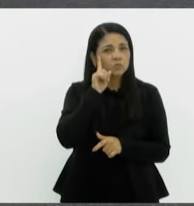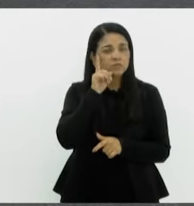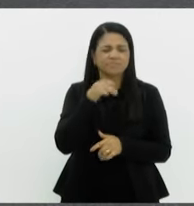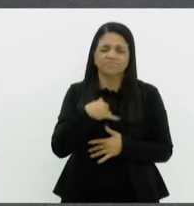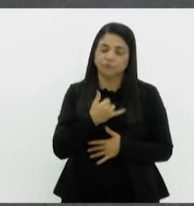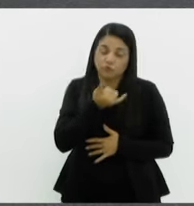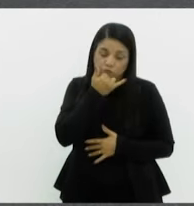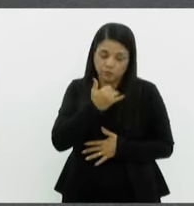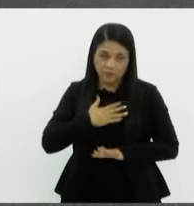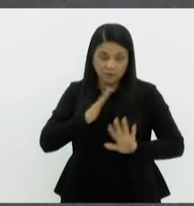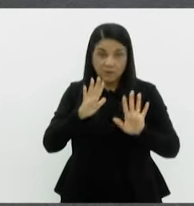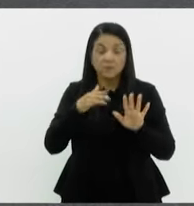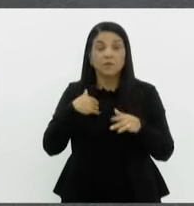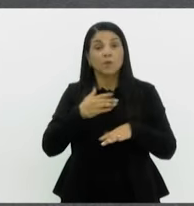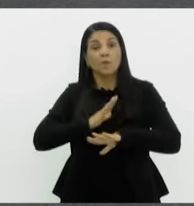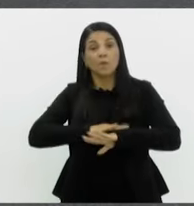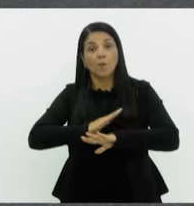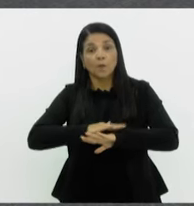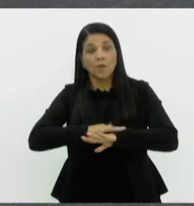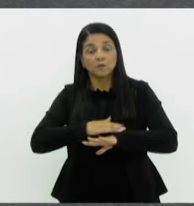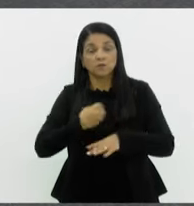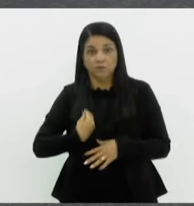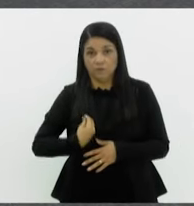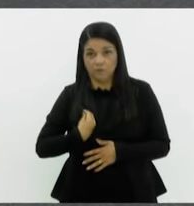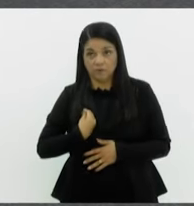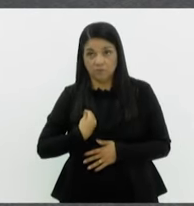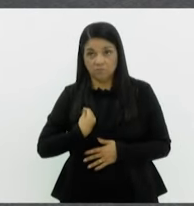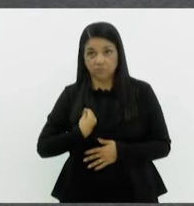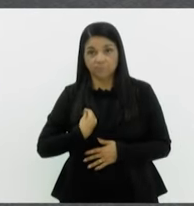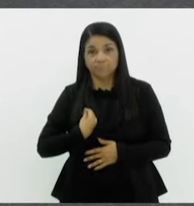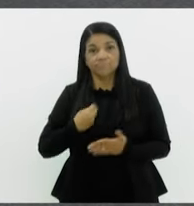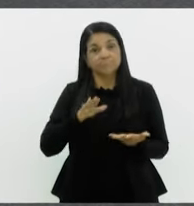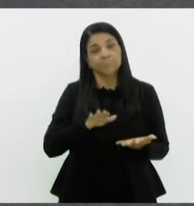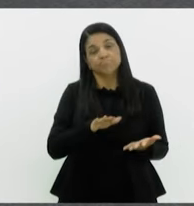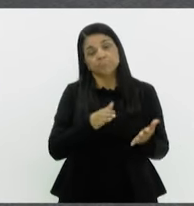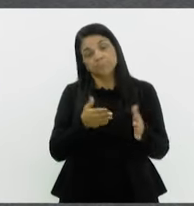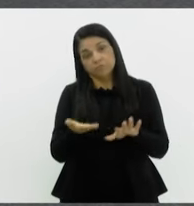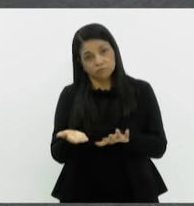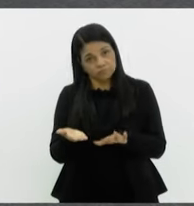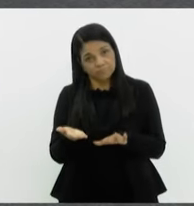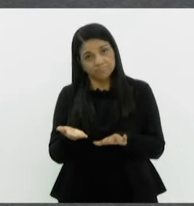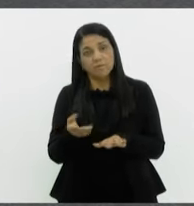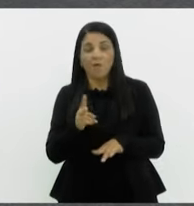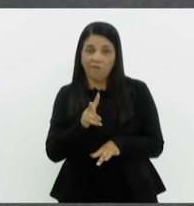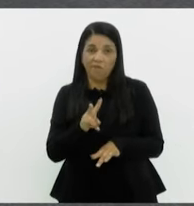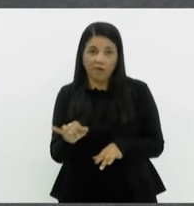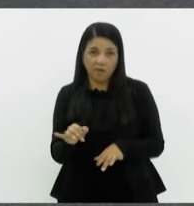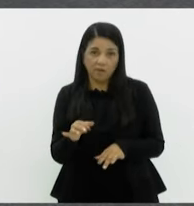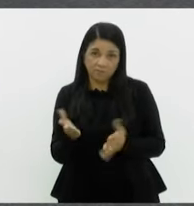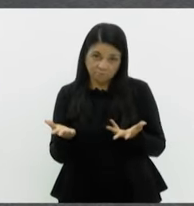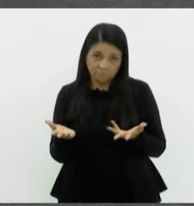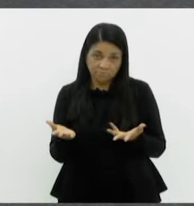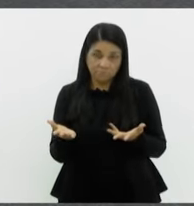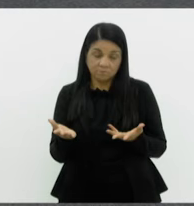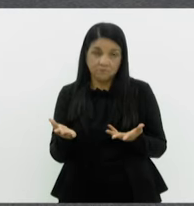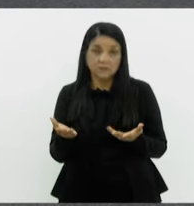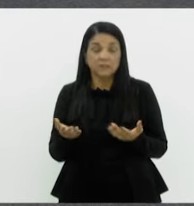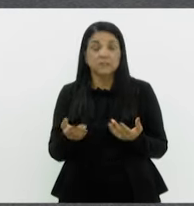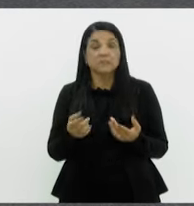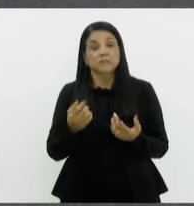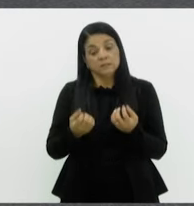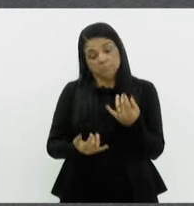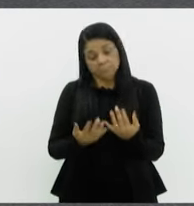todo dia, em algum momento das nossas vidas, nós vamos morrer, e se não formos para o